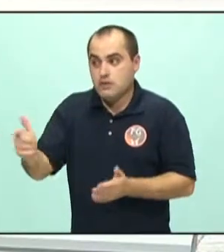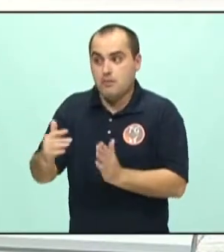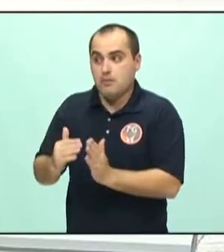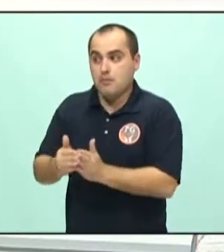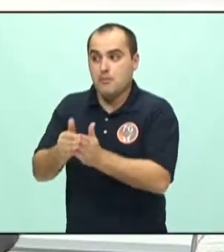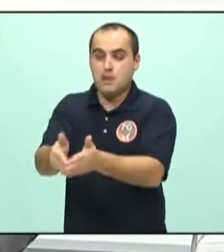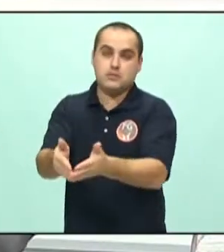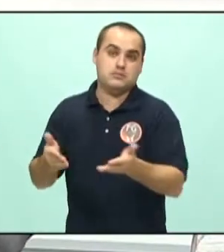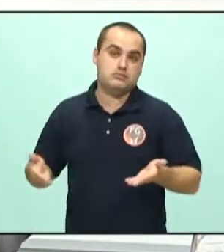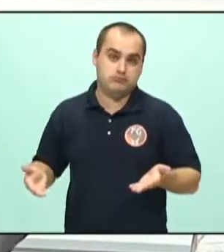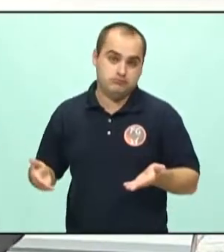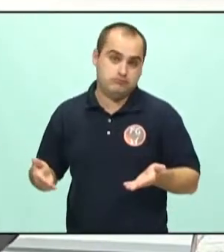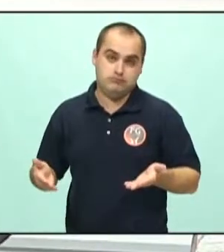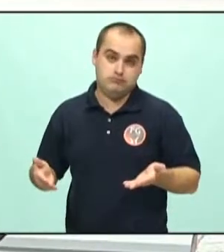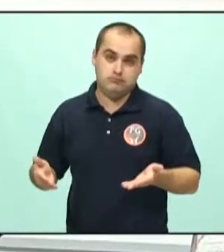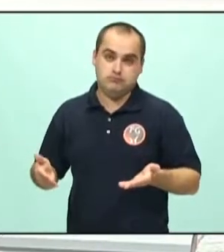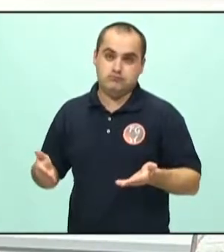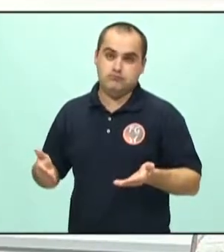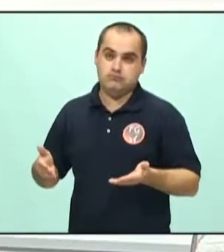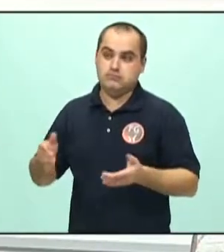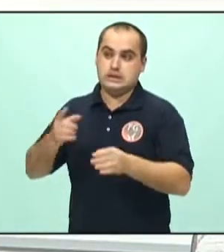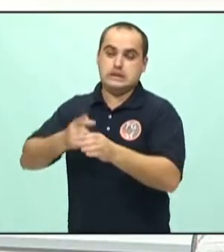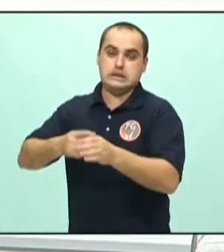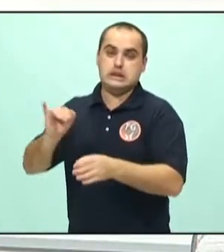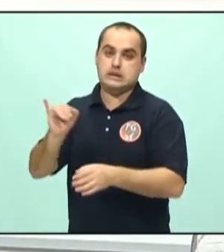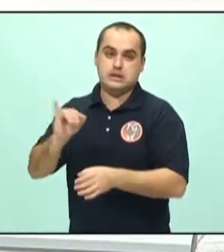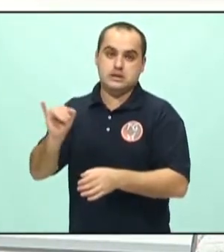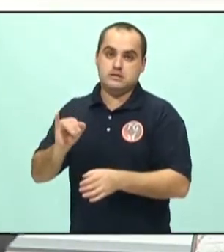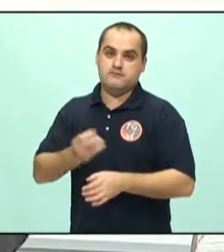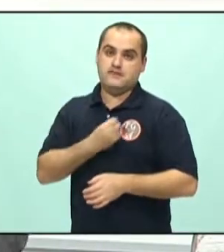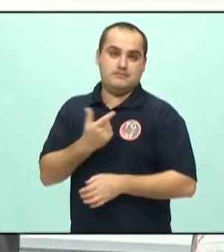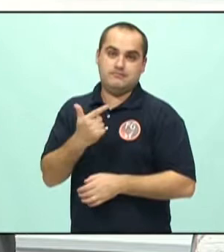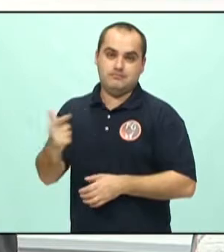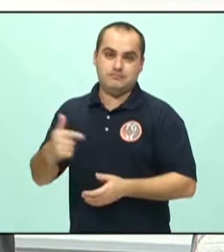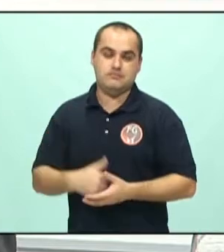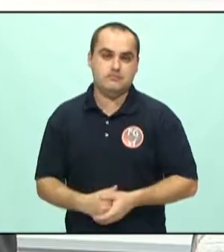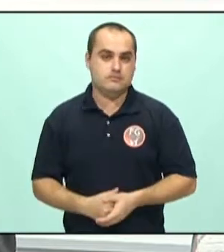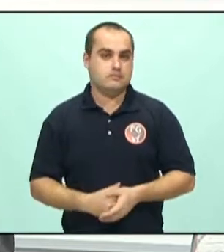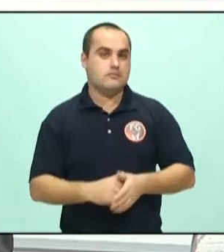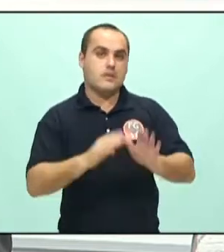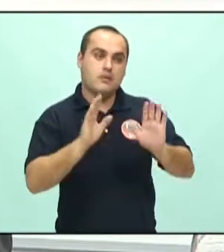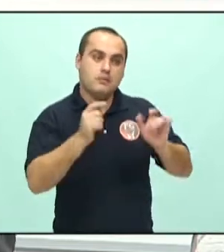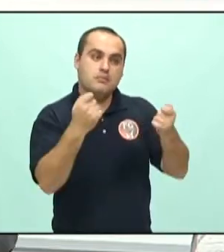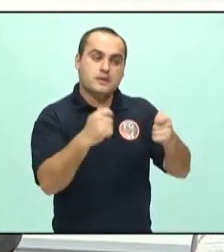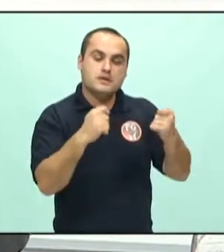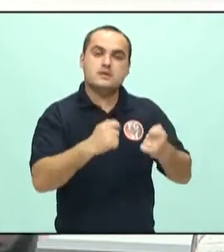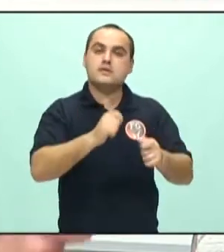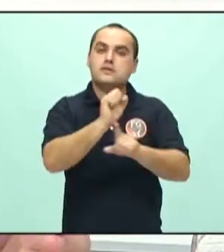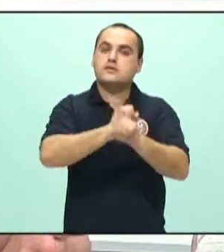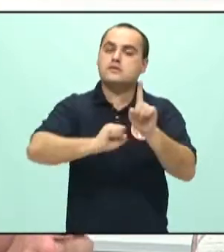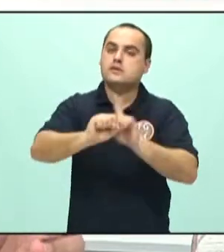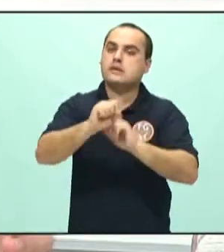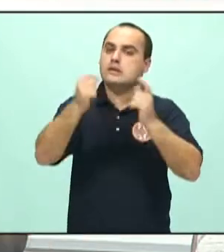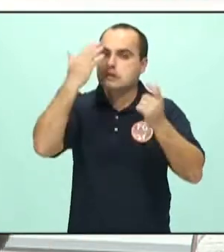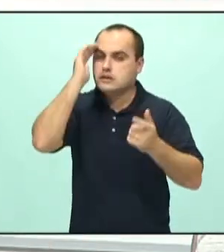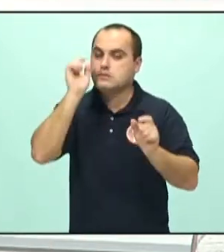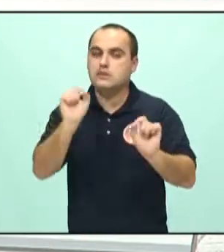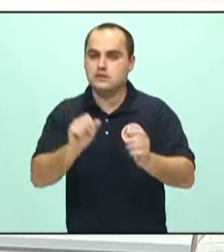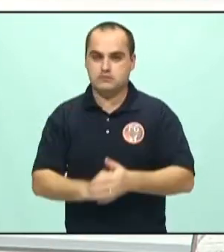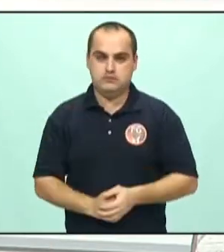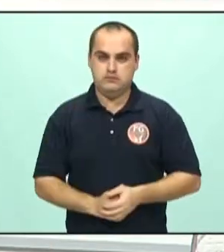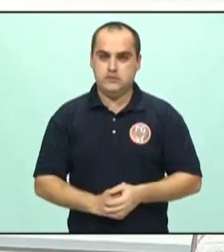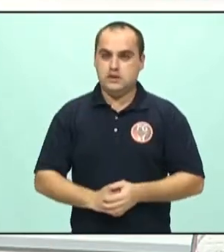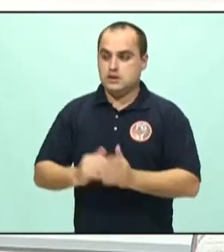funcionário público de uma maneira geral precisa entender que graças ao Porto de Itajaí ele recebe seu salário, graças ao Porto de Itajaí nós temos os postos de saúde, nós temos